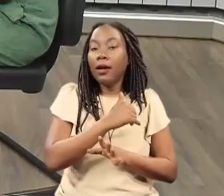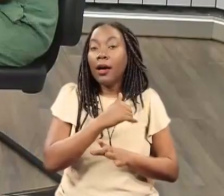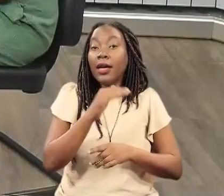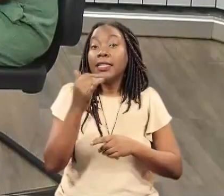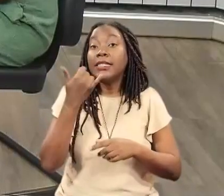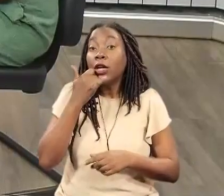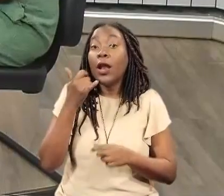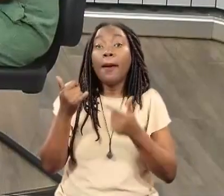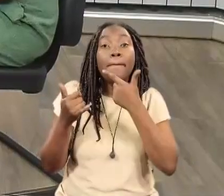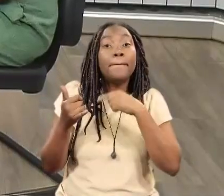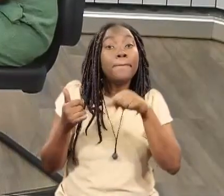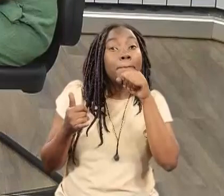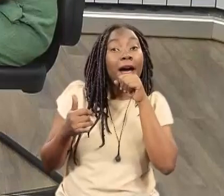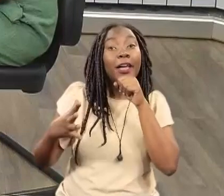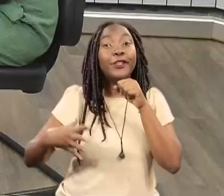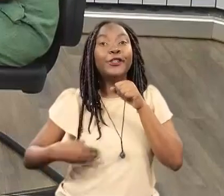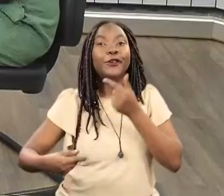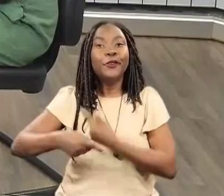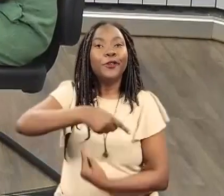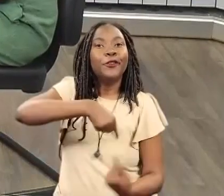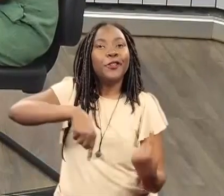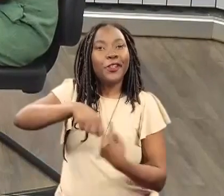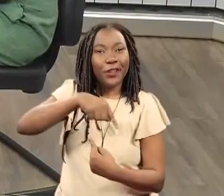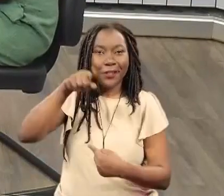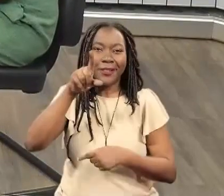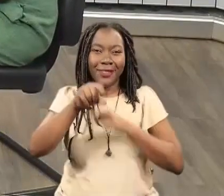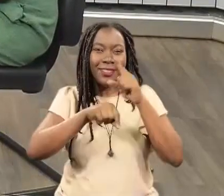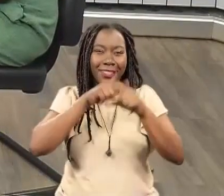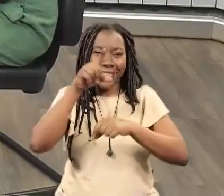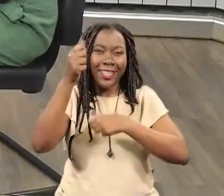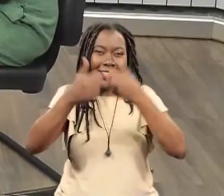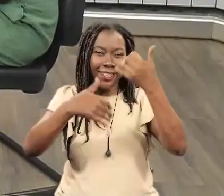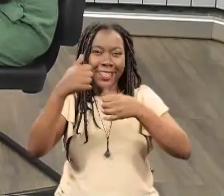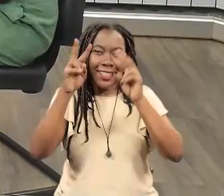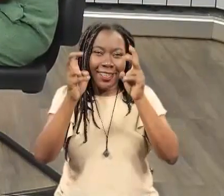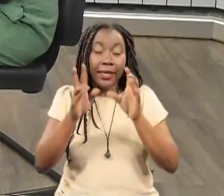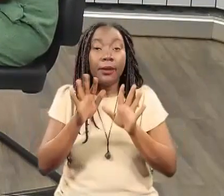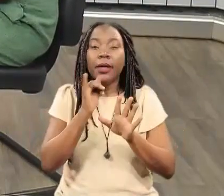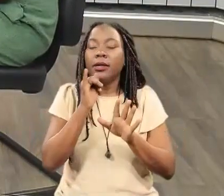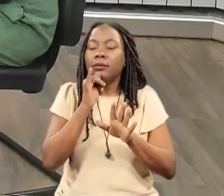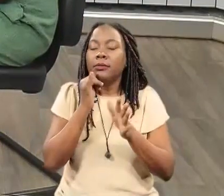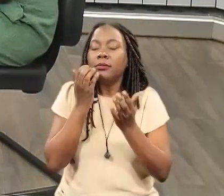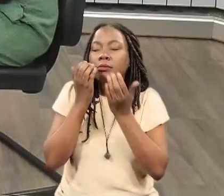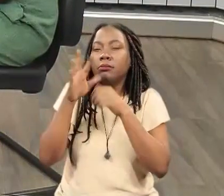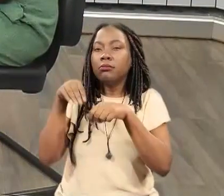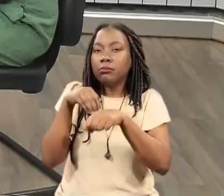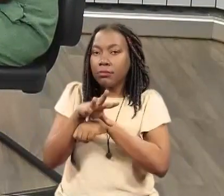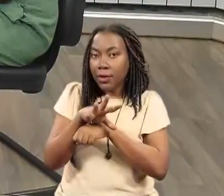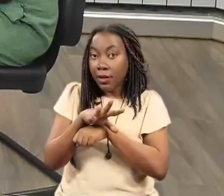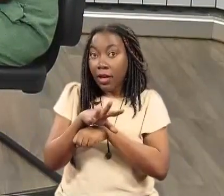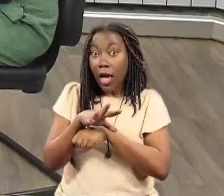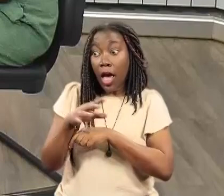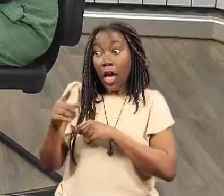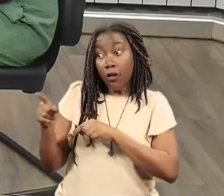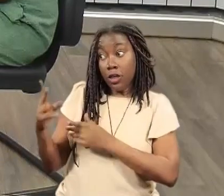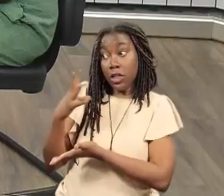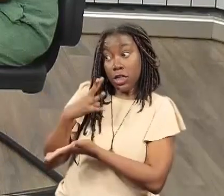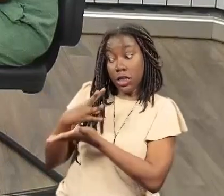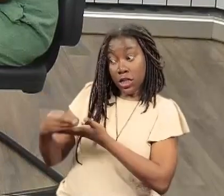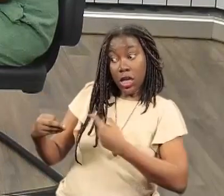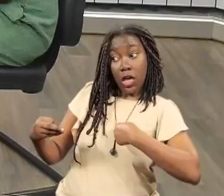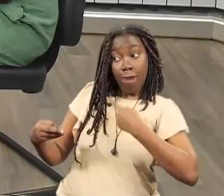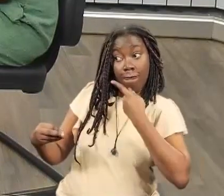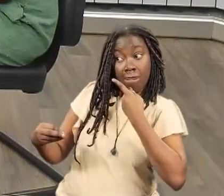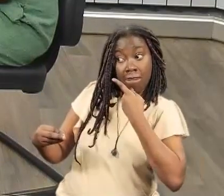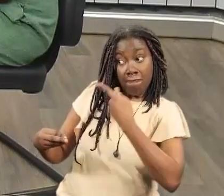e filhos. Você deu uma pincelada sobre esse assunto, mas eu vou dar um exemplo aqui, tá? Faço o que eu digo, mas não faça o que